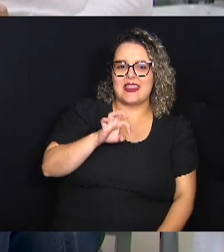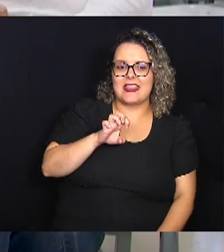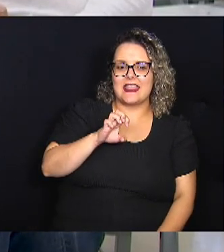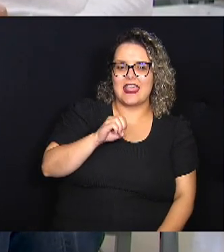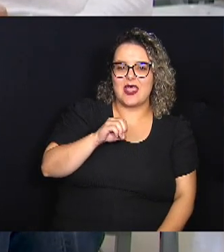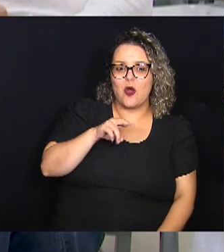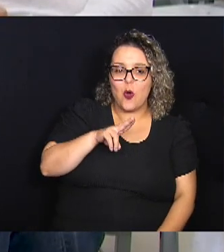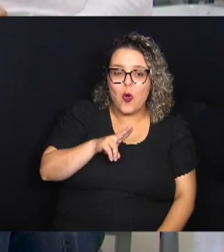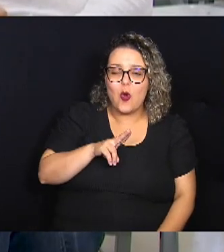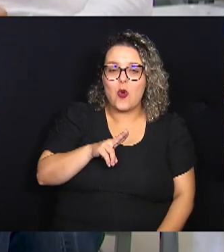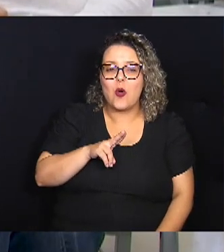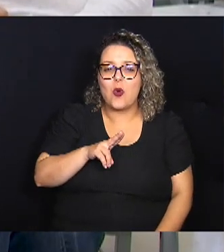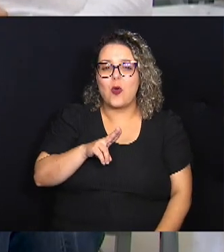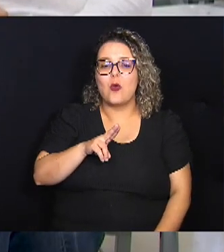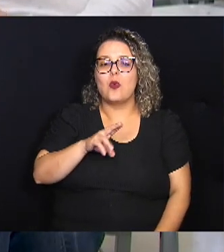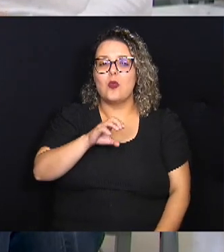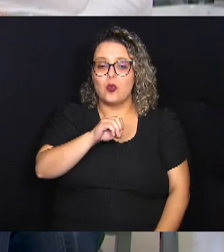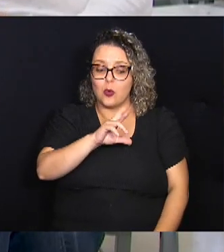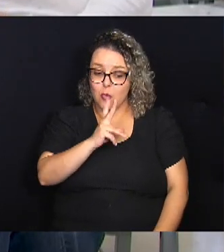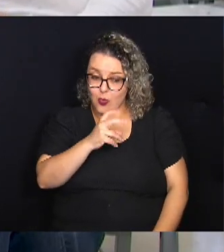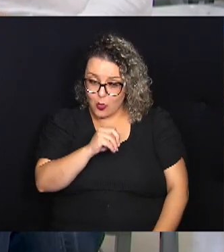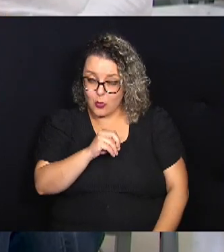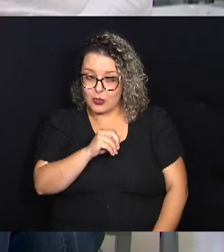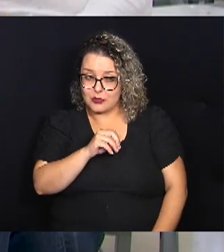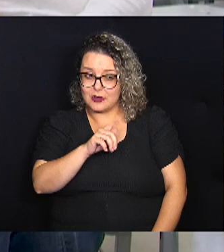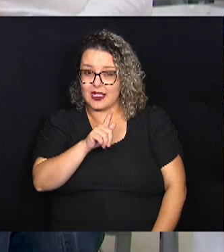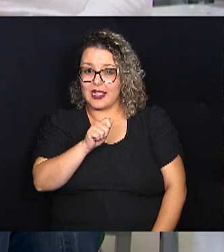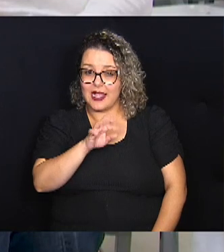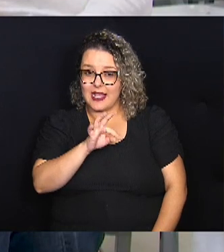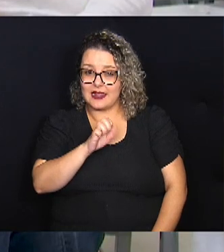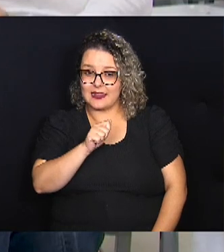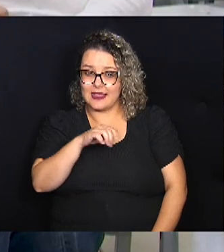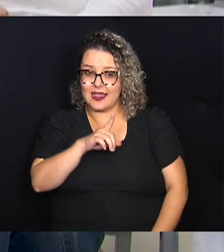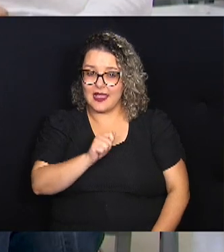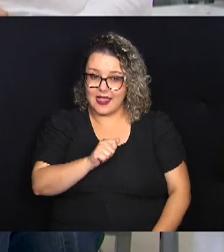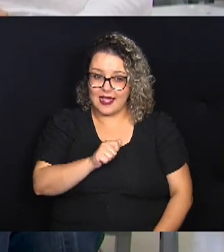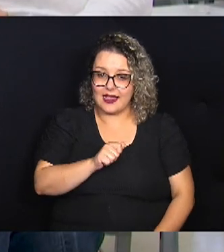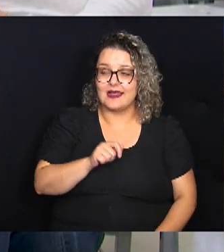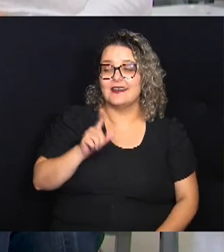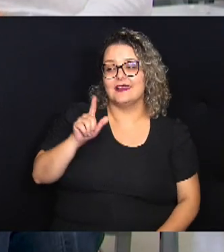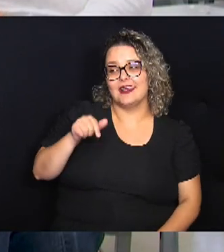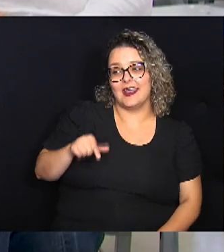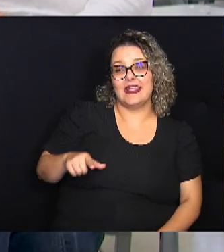gateada. A coisa ficou complicada. O mineiro é curioso também, né?